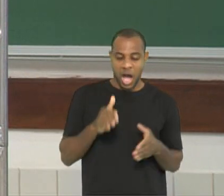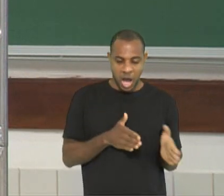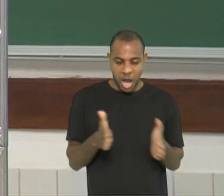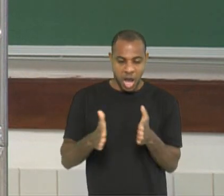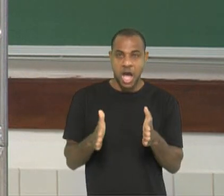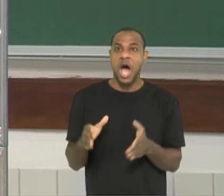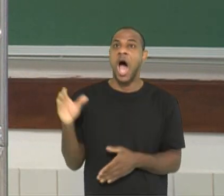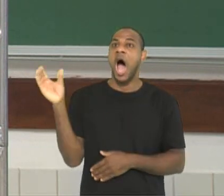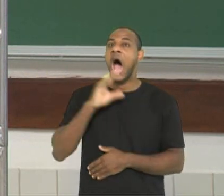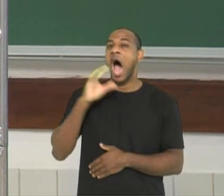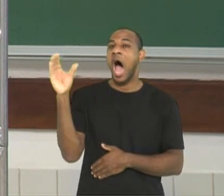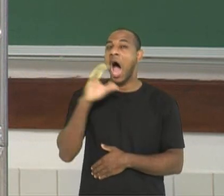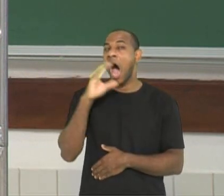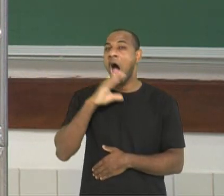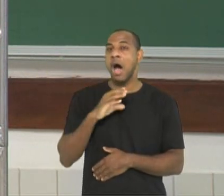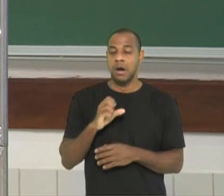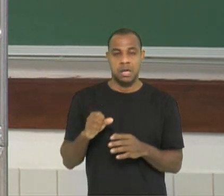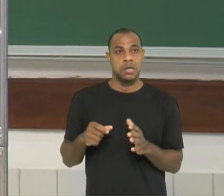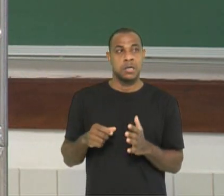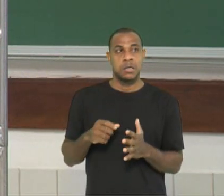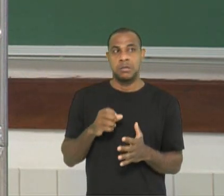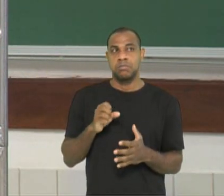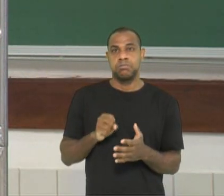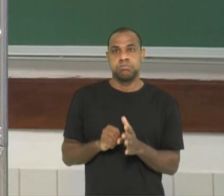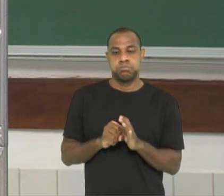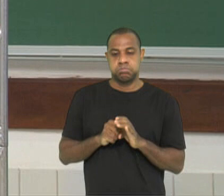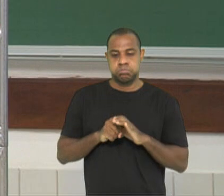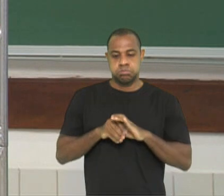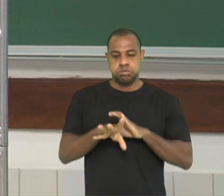essa velocidade vai impulsionar as